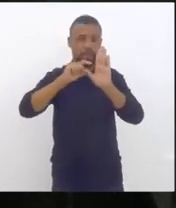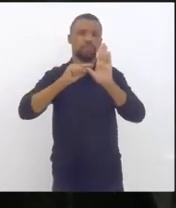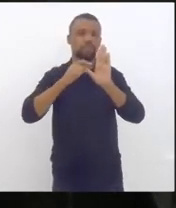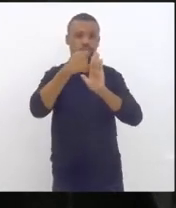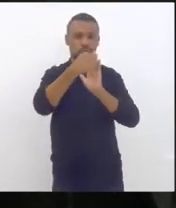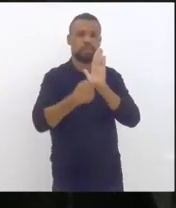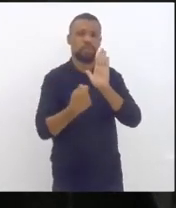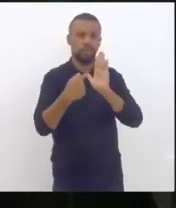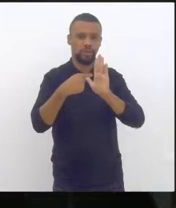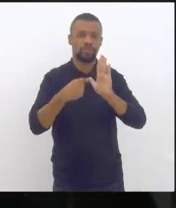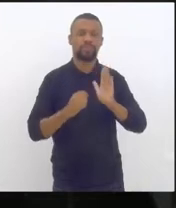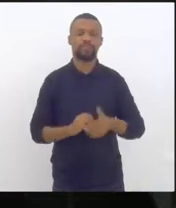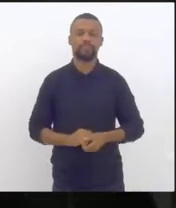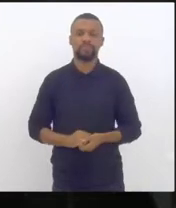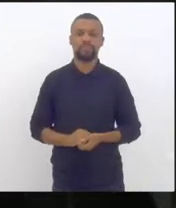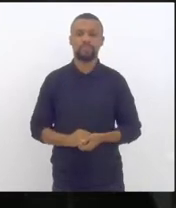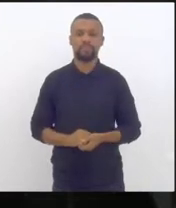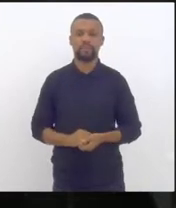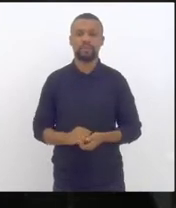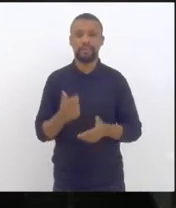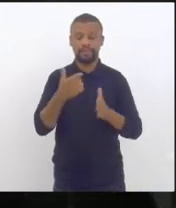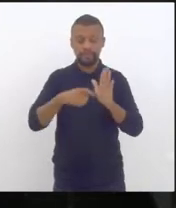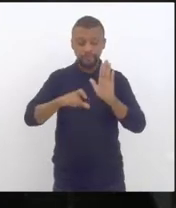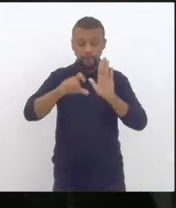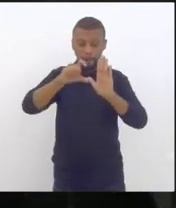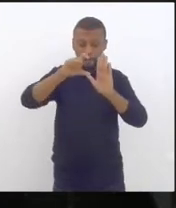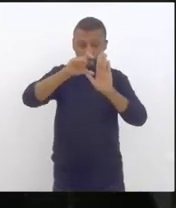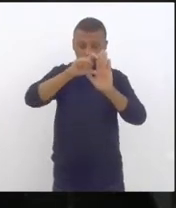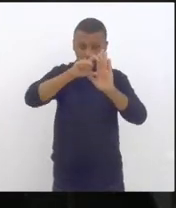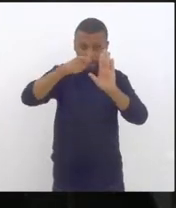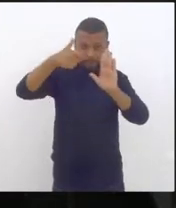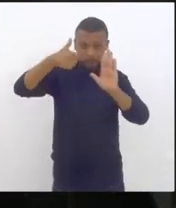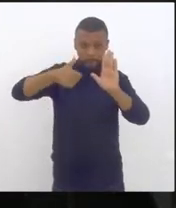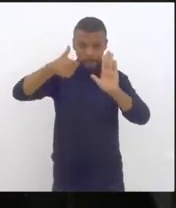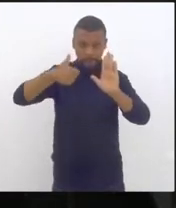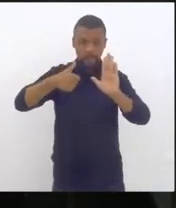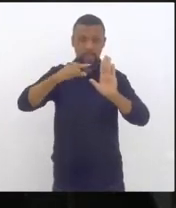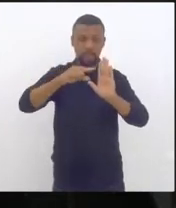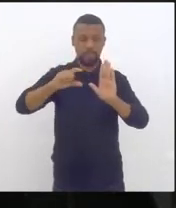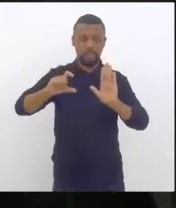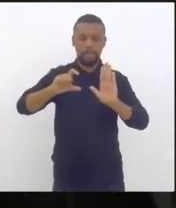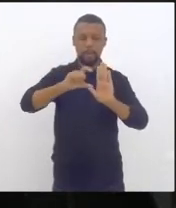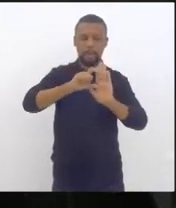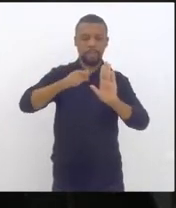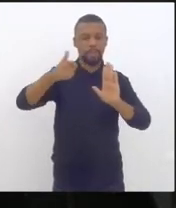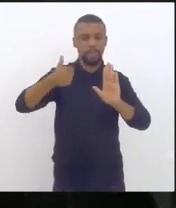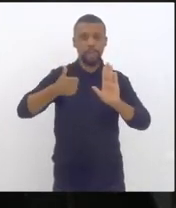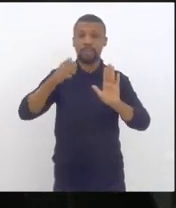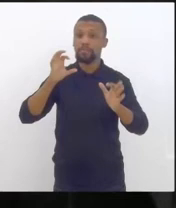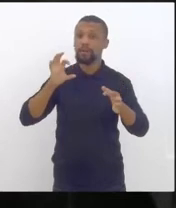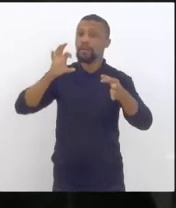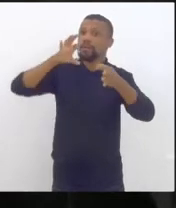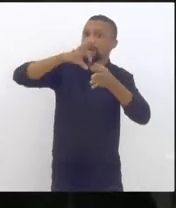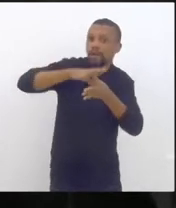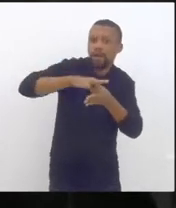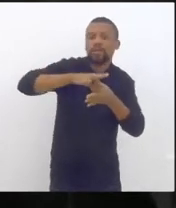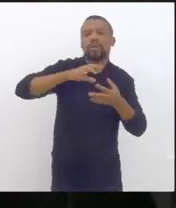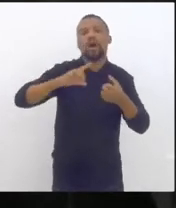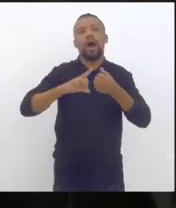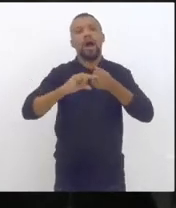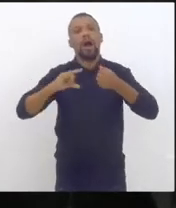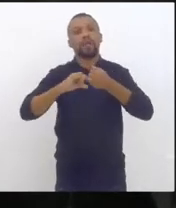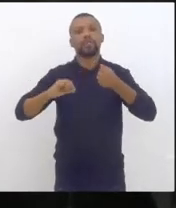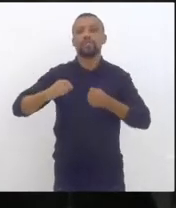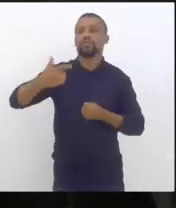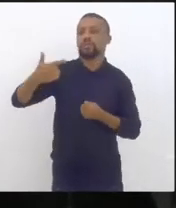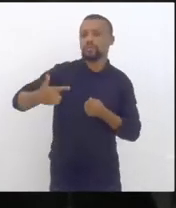E aí o parágrafo 1º Parágrafo primeiro do artigo 2º que